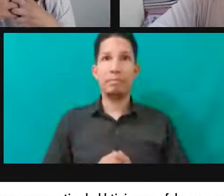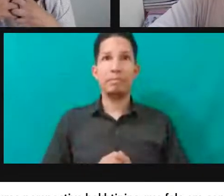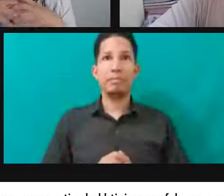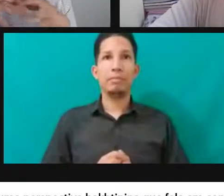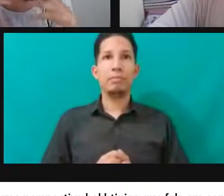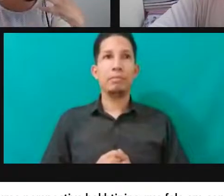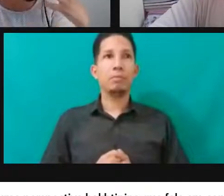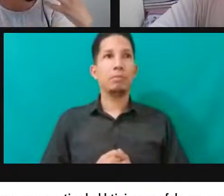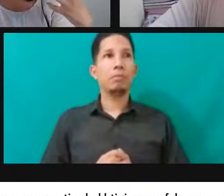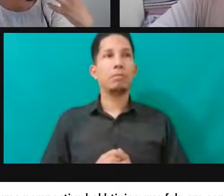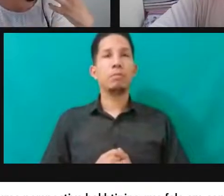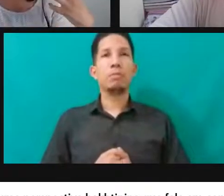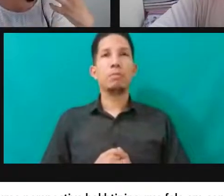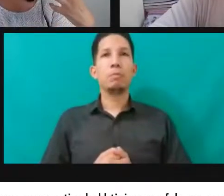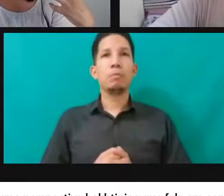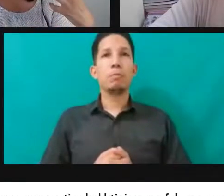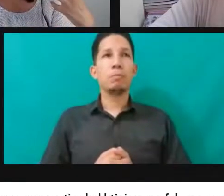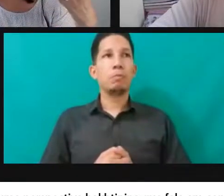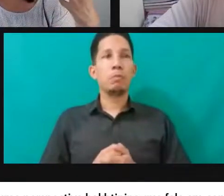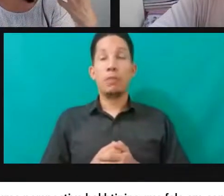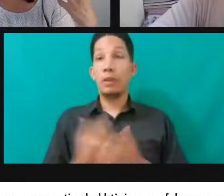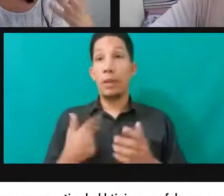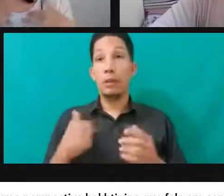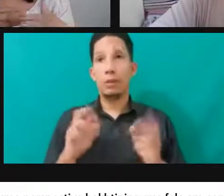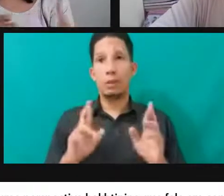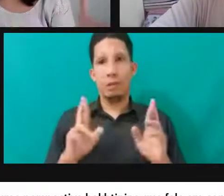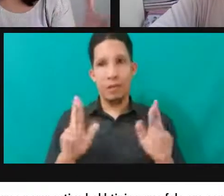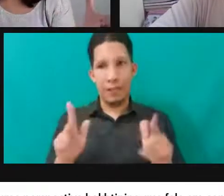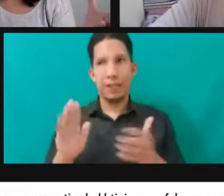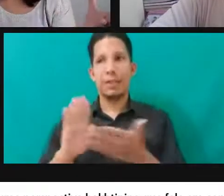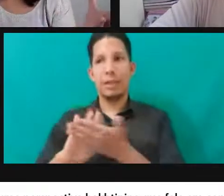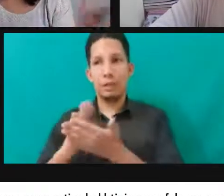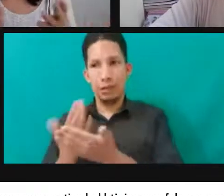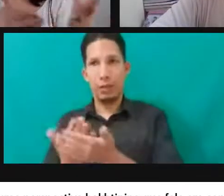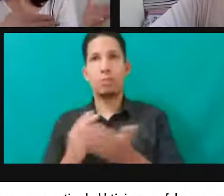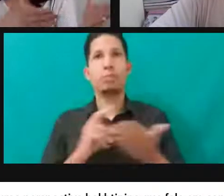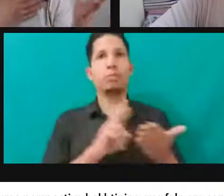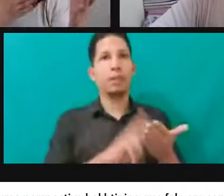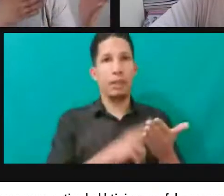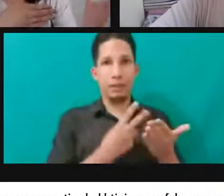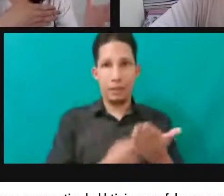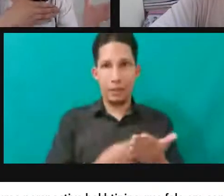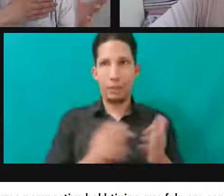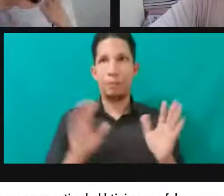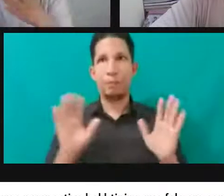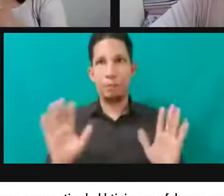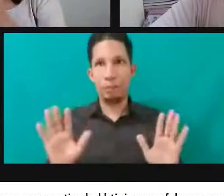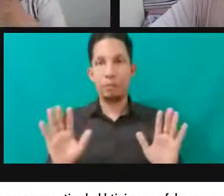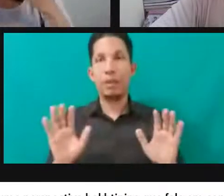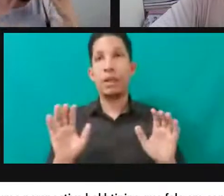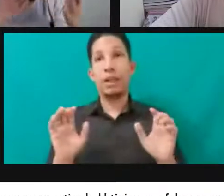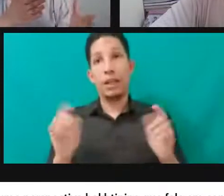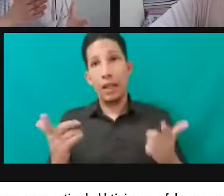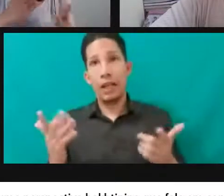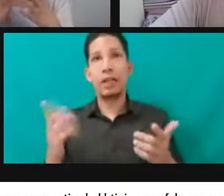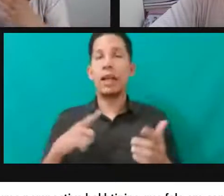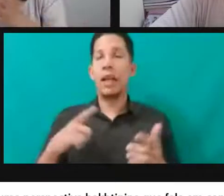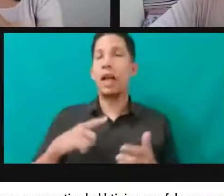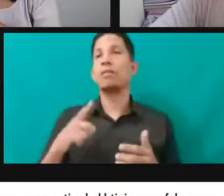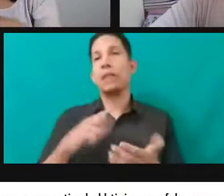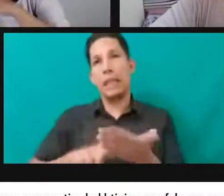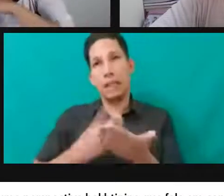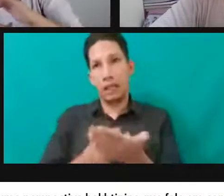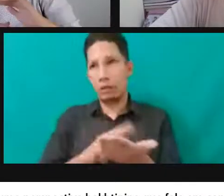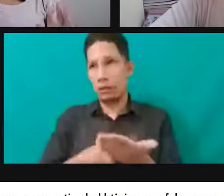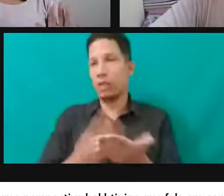eu diferencio as duas coisas, lógico que aqui existe tradução, a gente está versando de uma língua, mobilizando o texto de uma língua